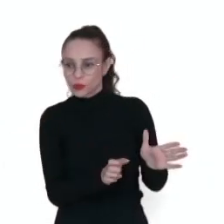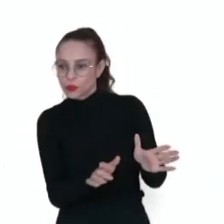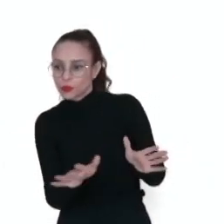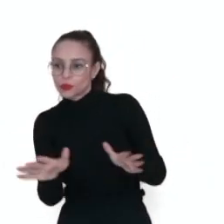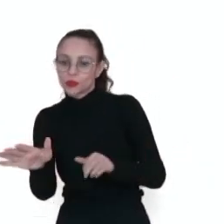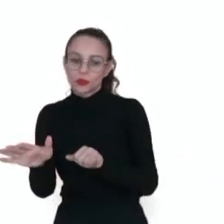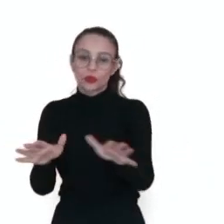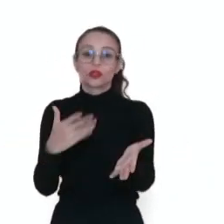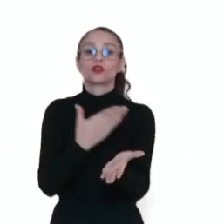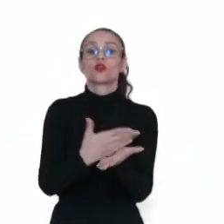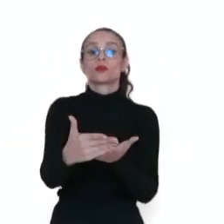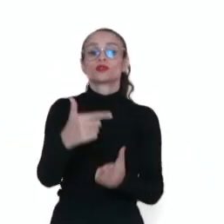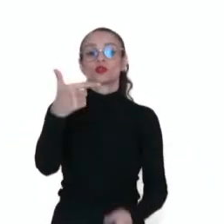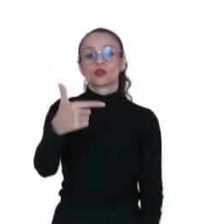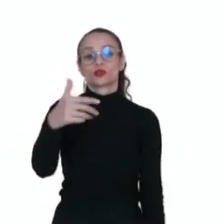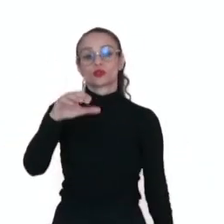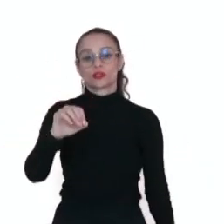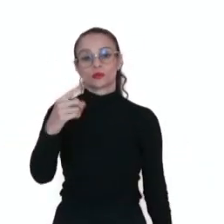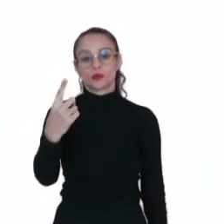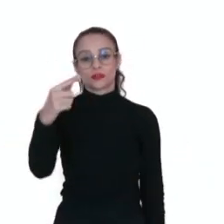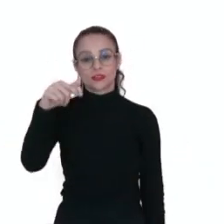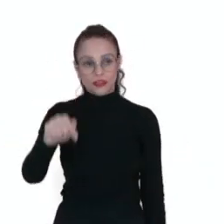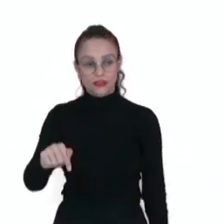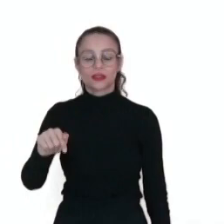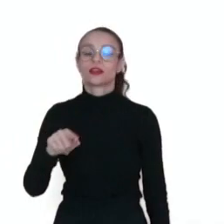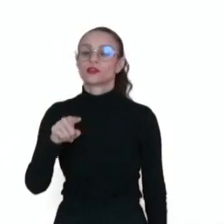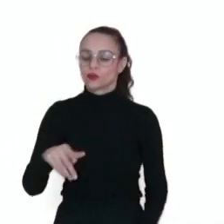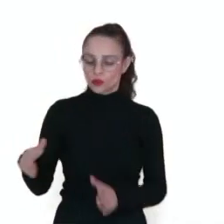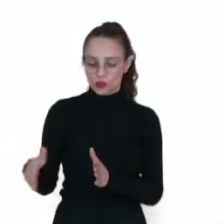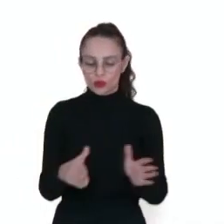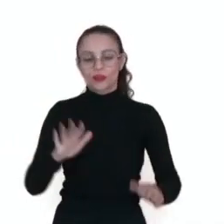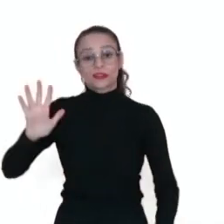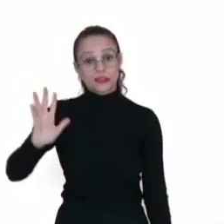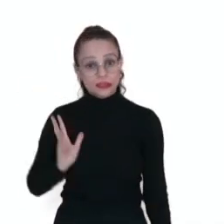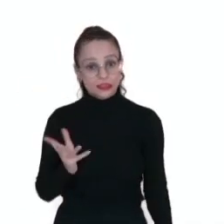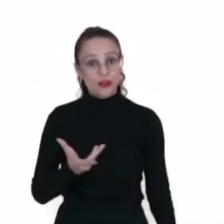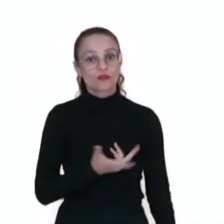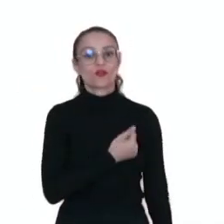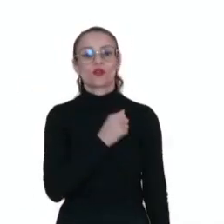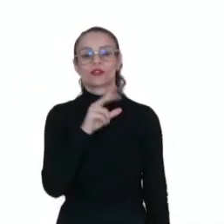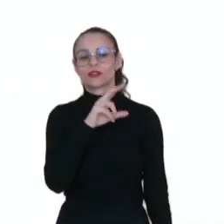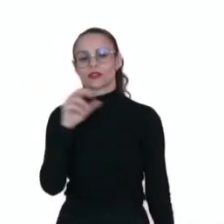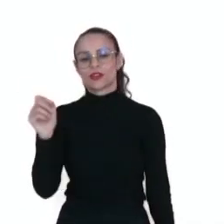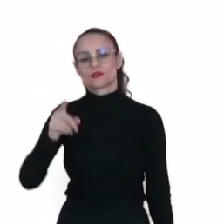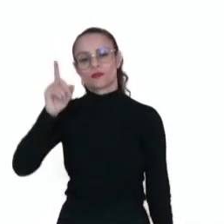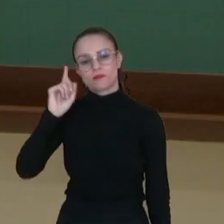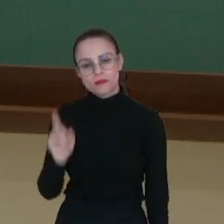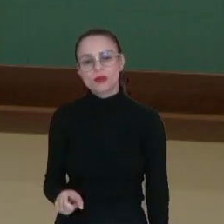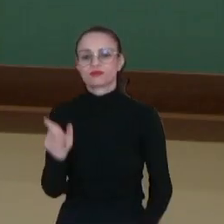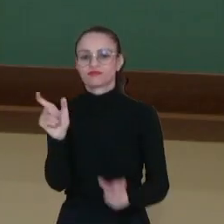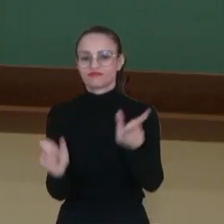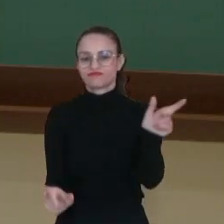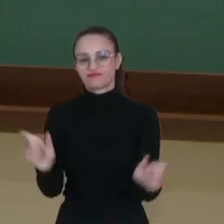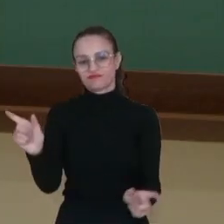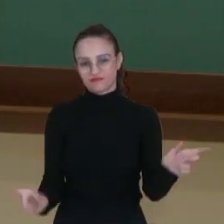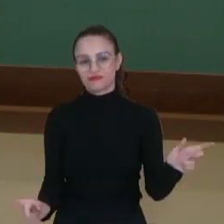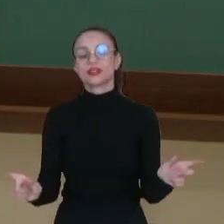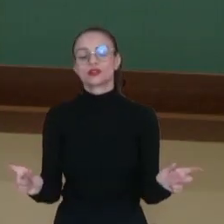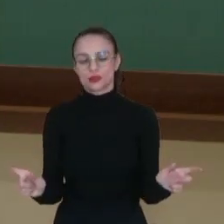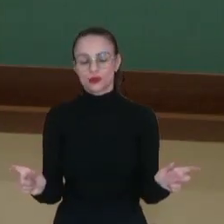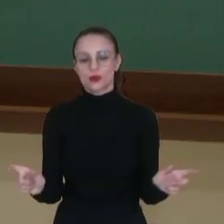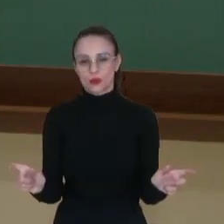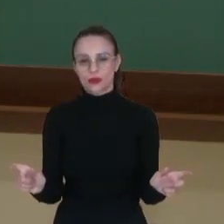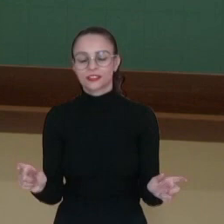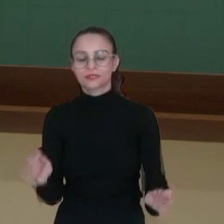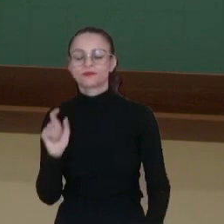em 2017, né? Quando o rio salvou 500 mil paraibanos, ou seja, quando chega ali no final,